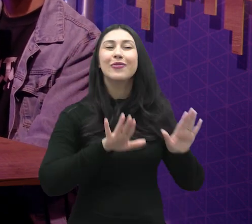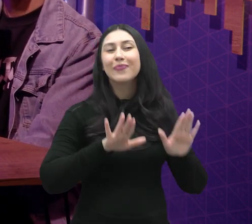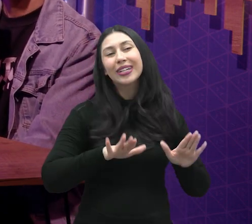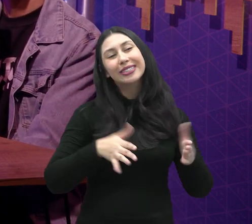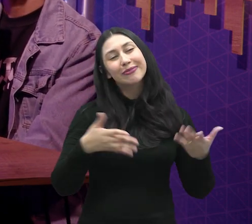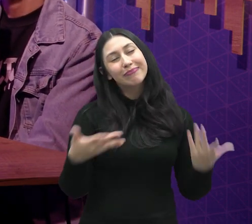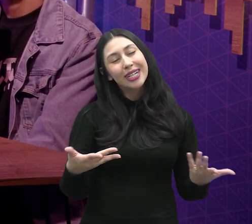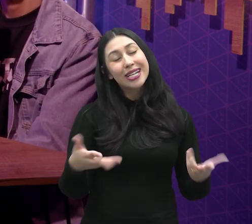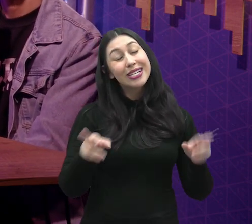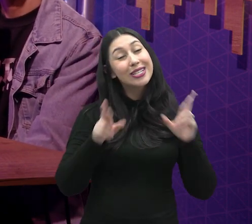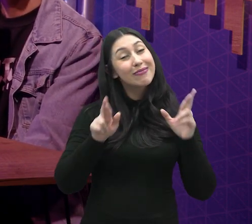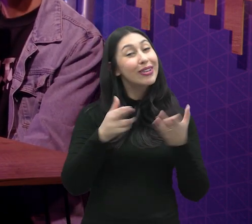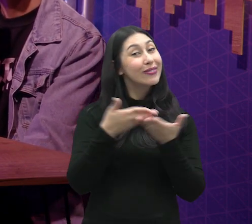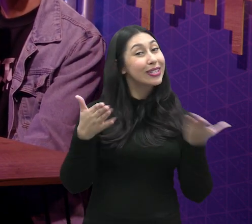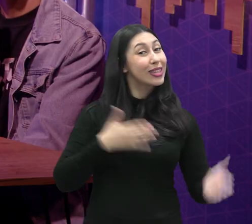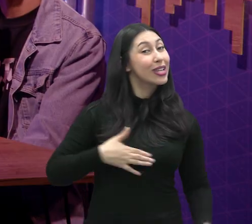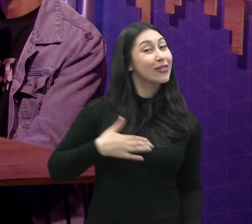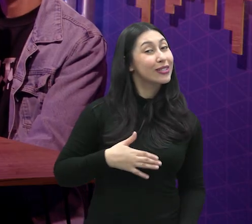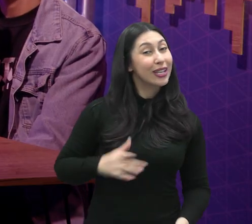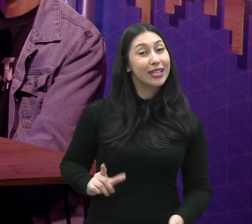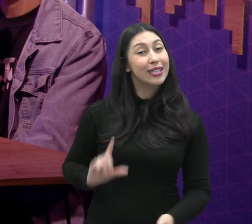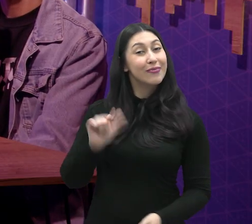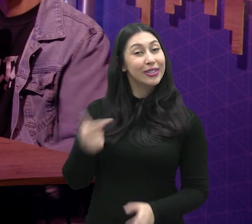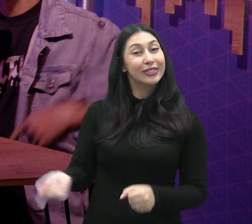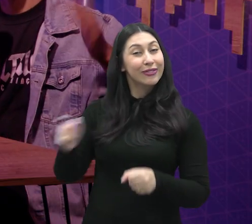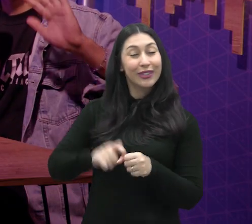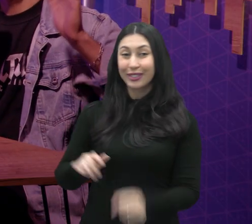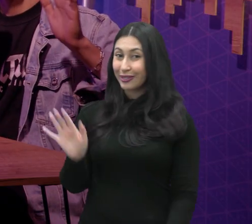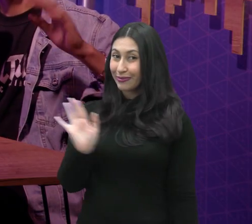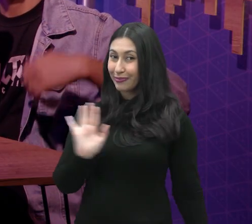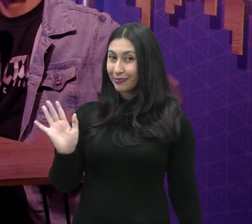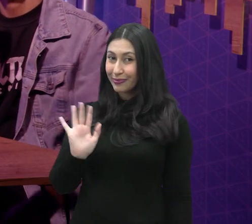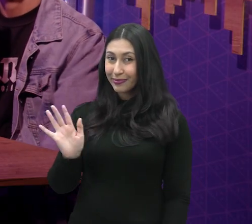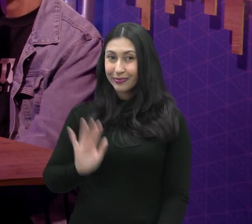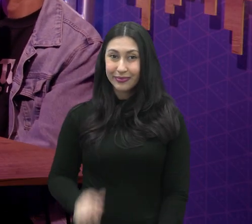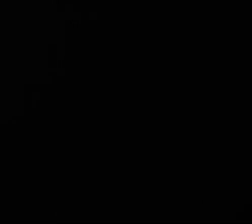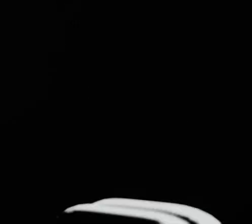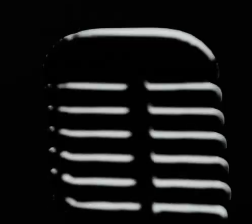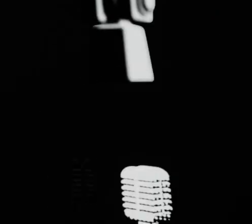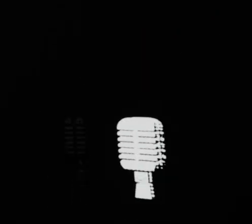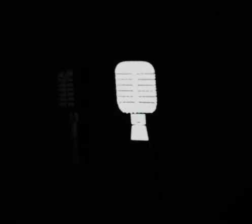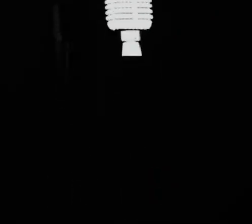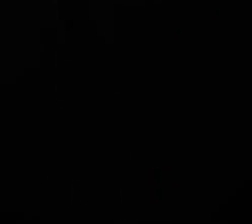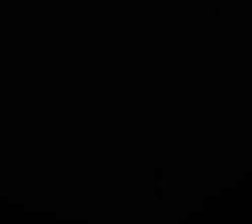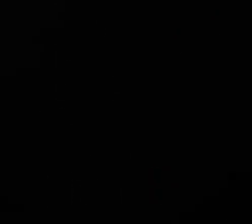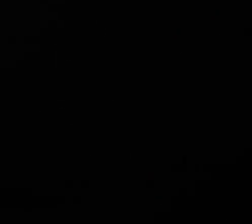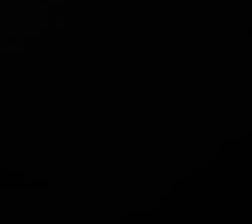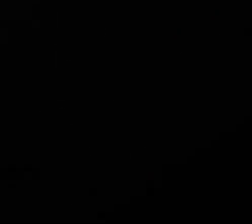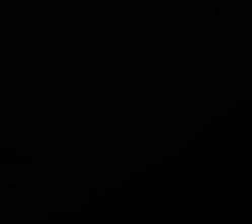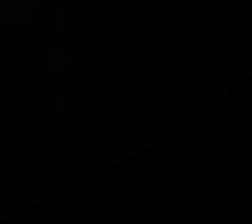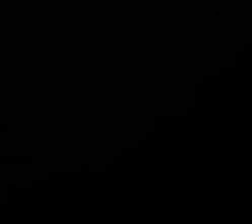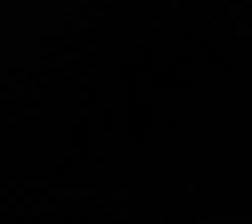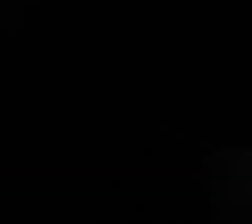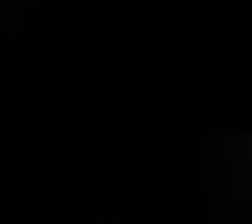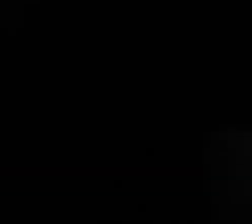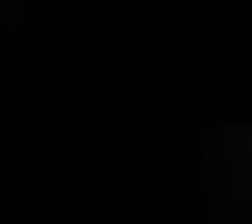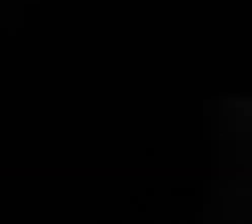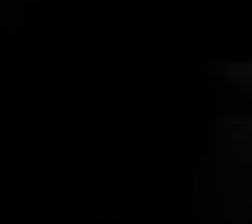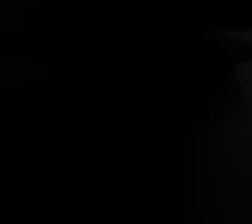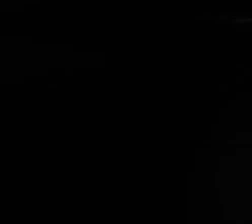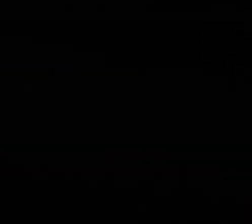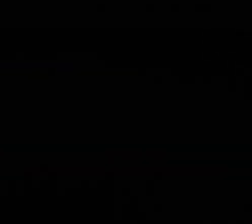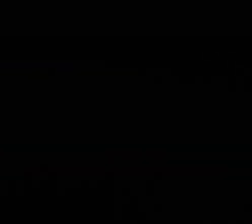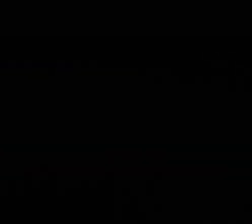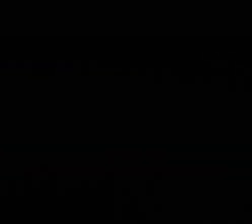Espero que vocês tenham gostado e a gente volta numa próxima. Tchau, tchau. Tchau, tchau.